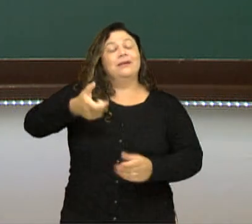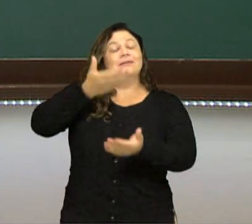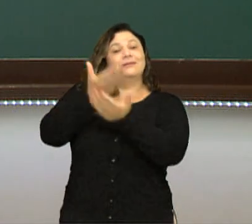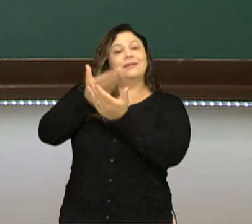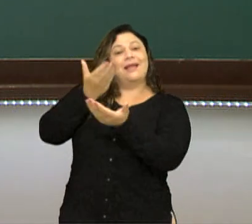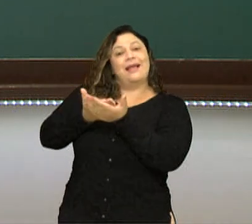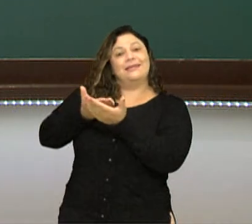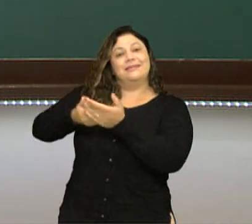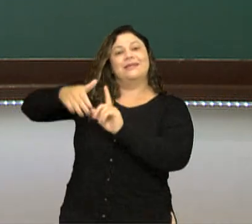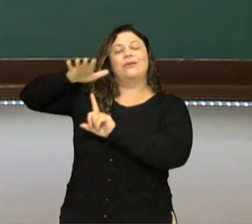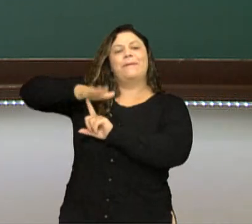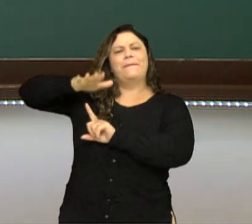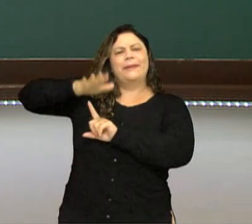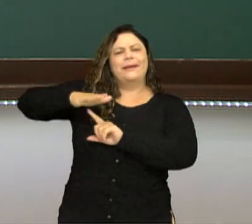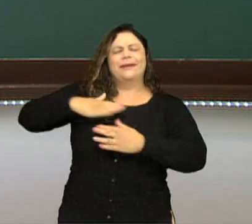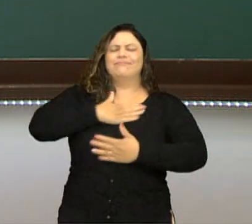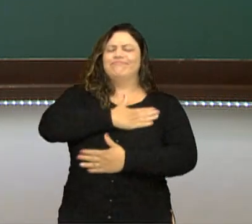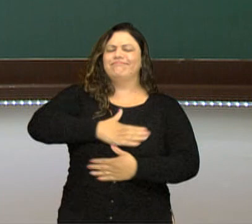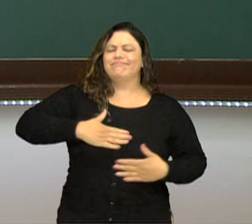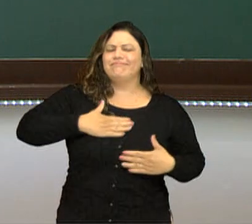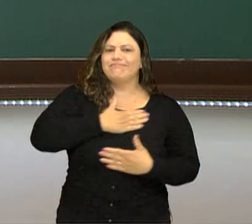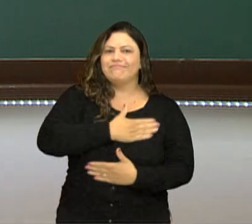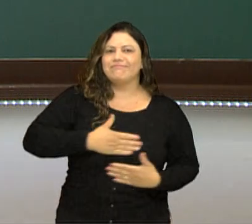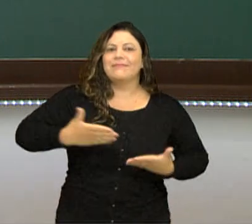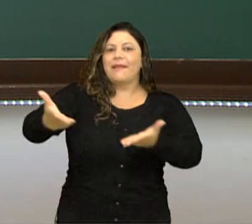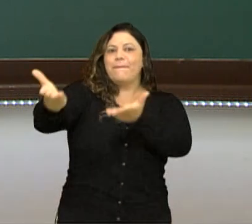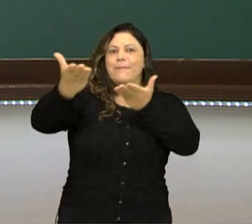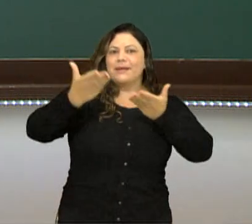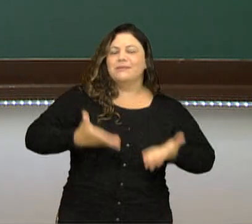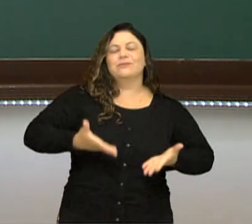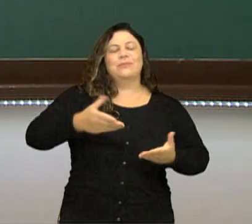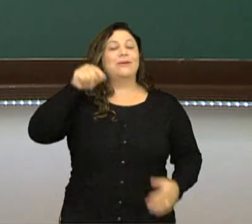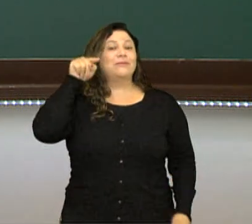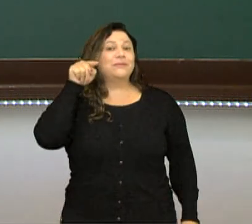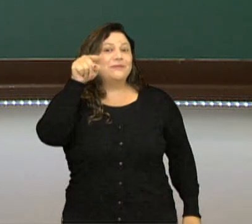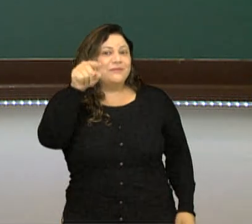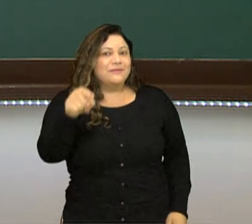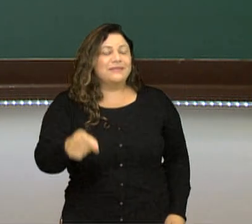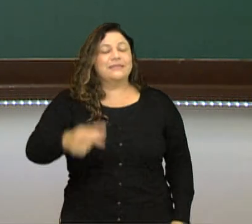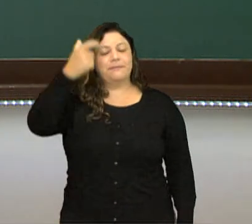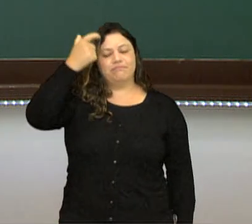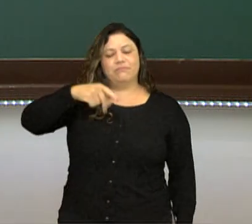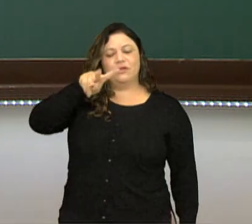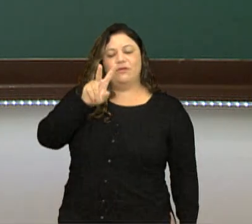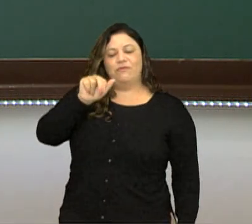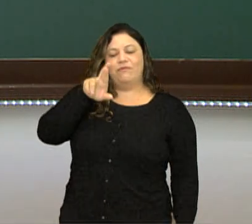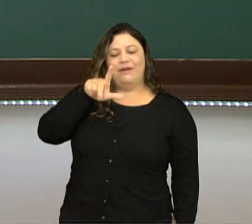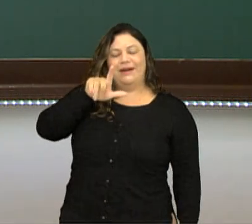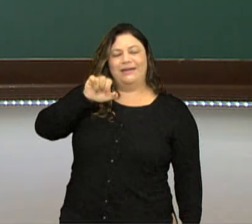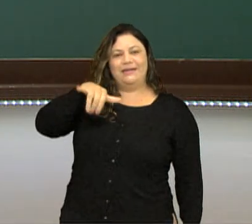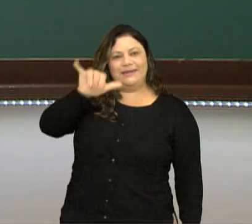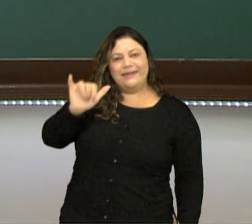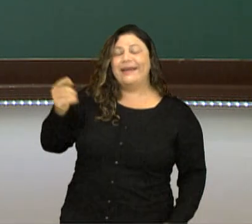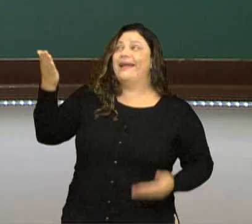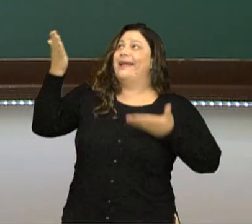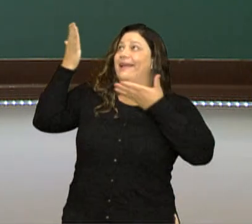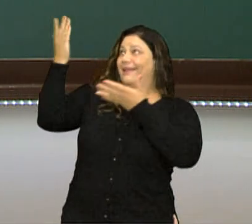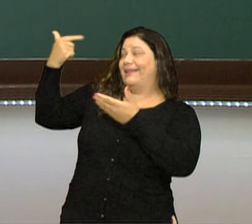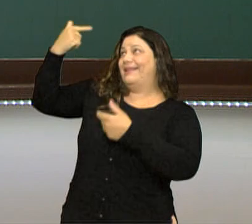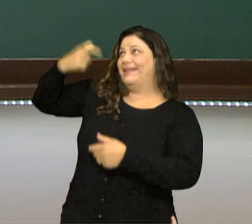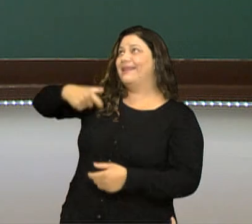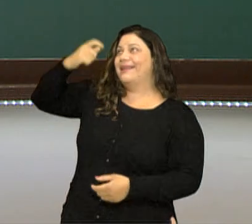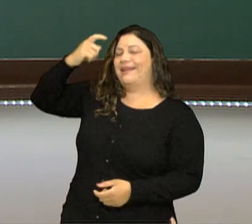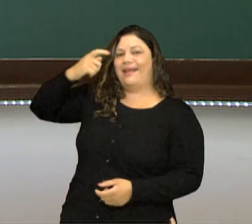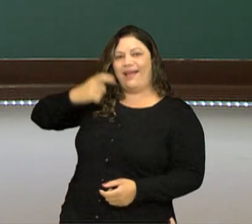que prazer imenso trazer aqui mais uma aula para você. Eu sou o Varley e aqui nós temos a nossa professora,